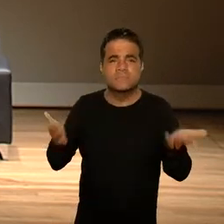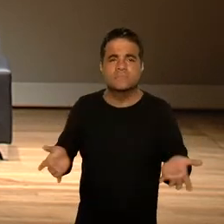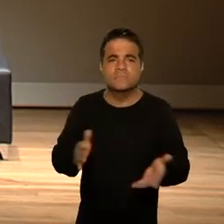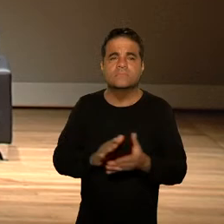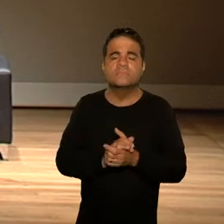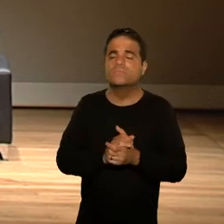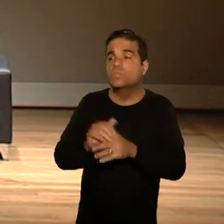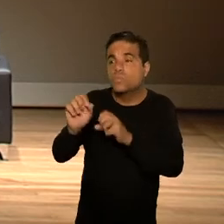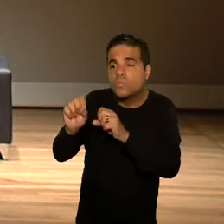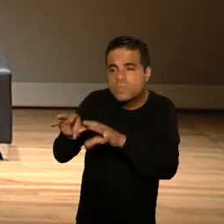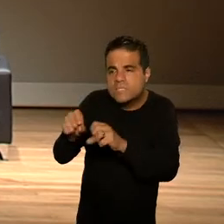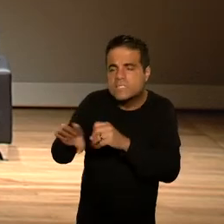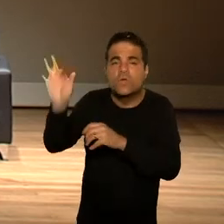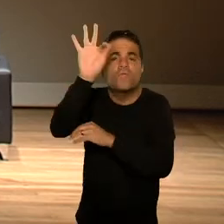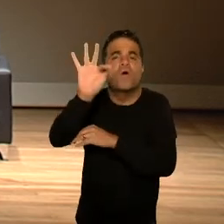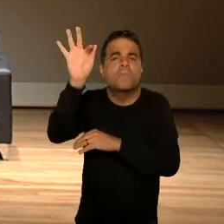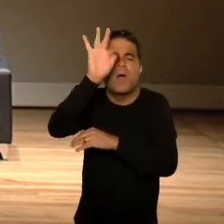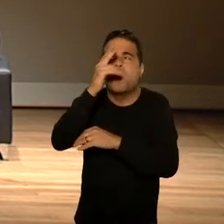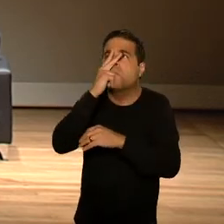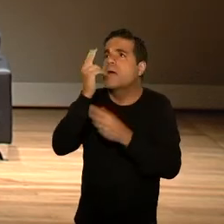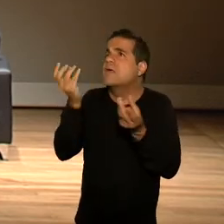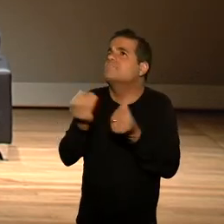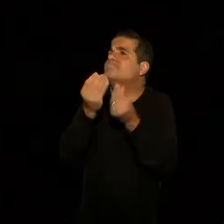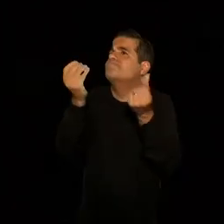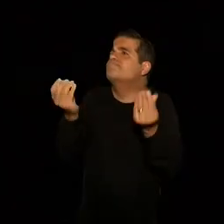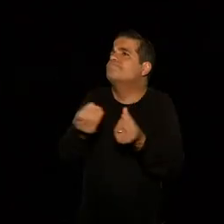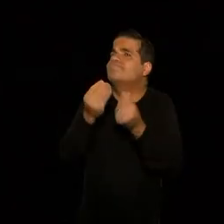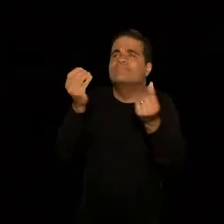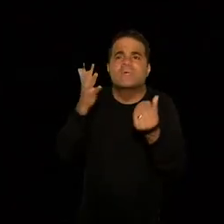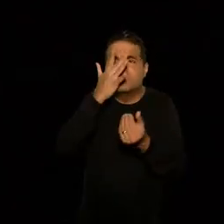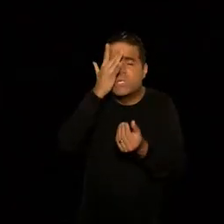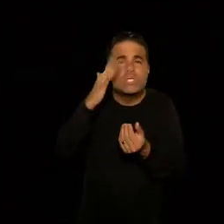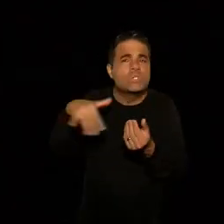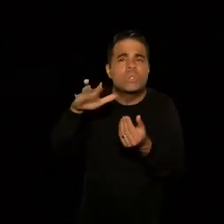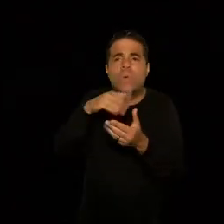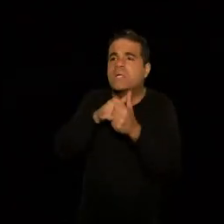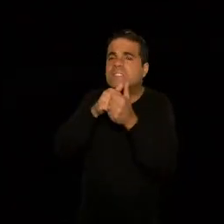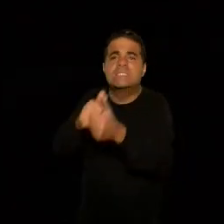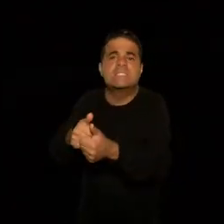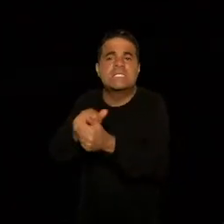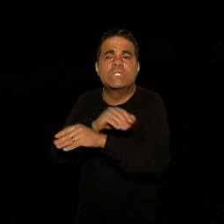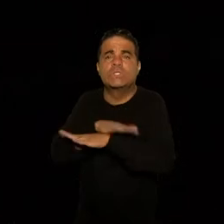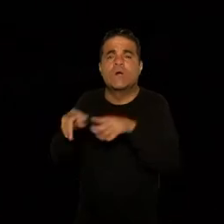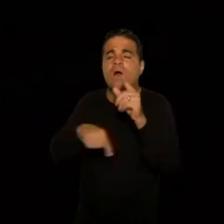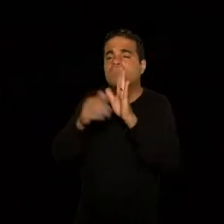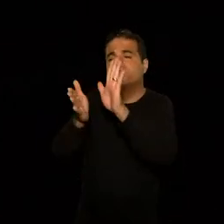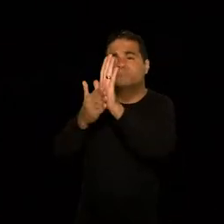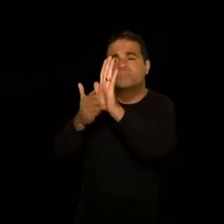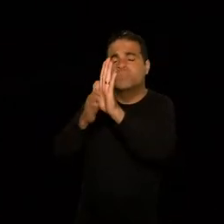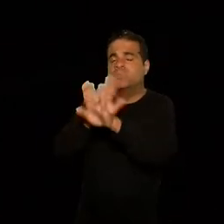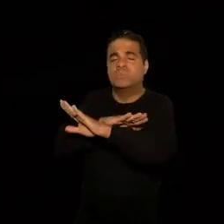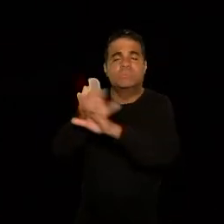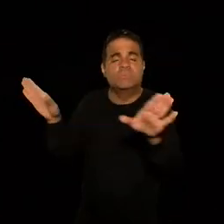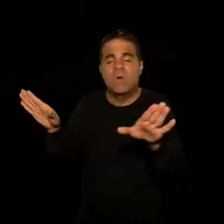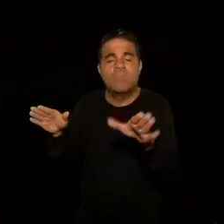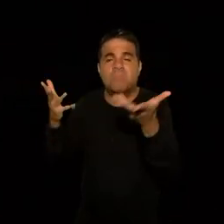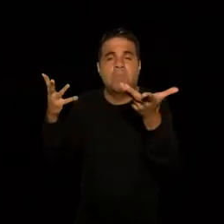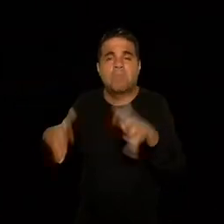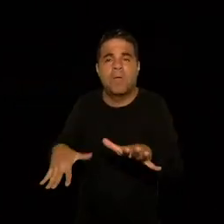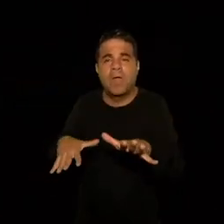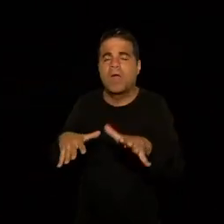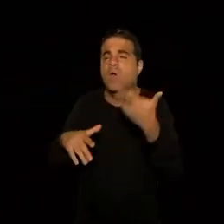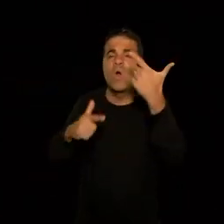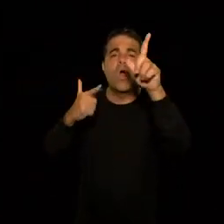o ensino formal acaba justamente fazendo com que as pessoas sigam aquilo que está sendo proposto e não abre para